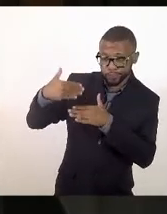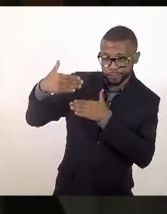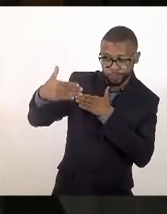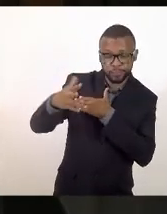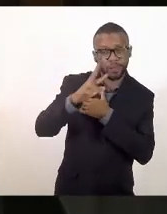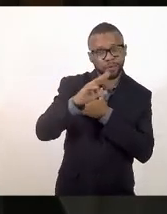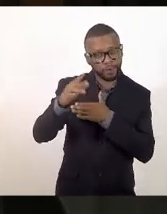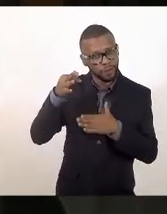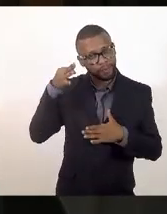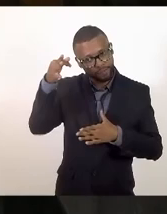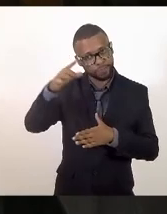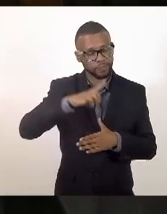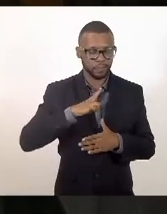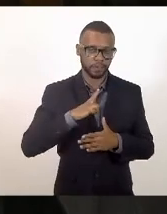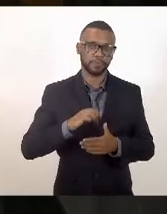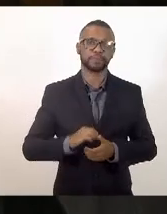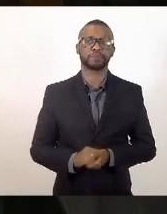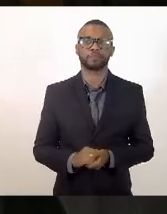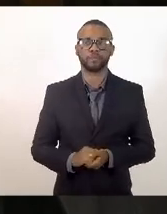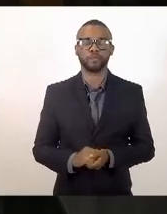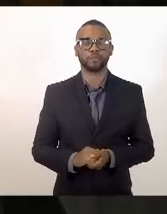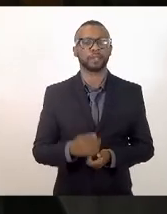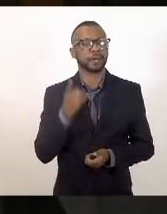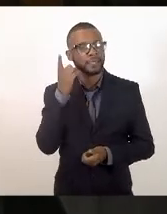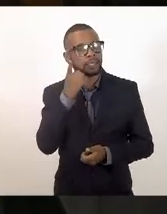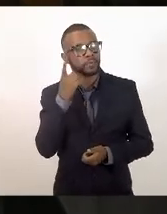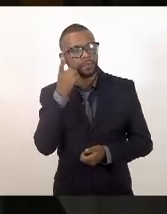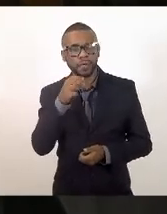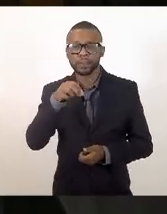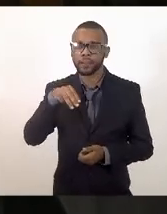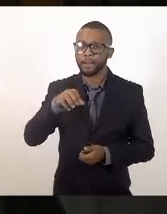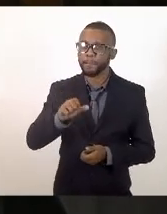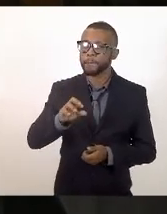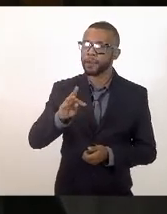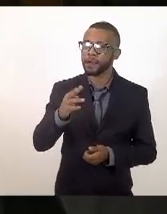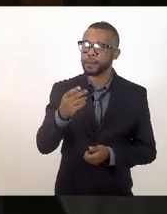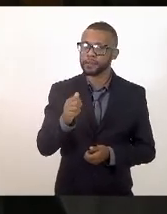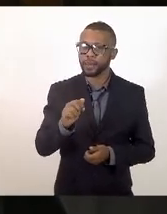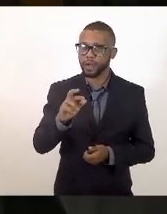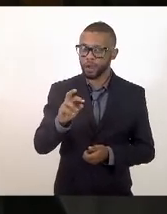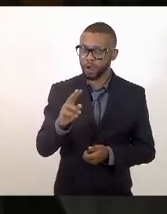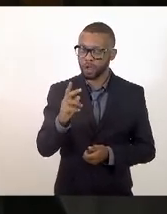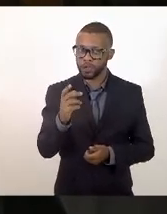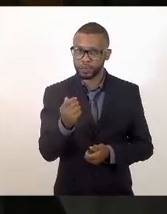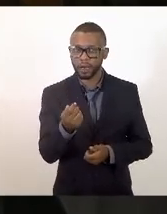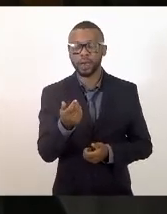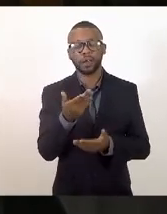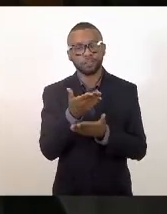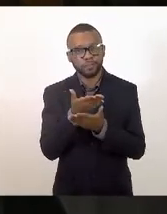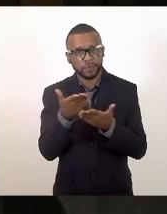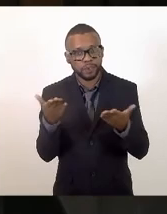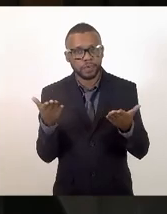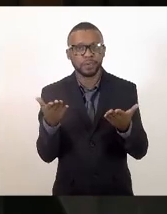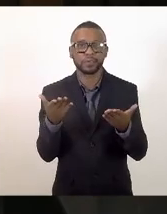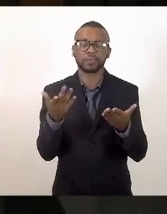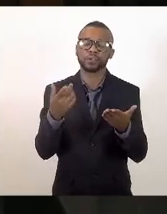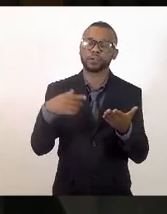Públicos. Deputada Marta Rocha, senhores e senhoras que nos ouvem pela TV